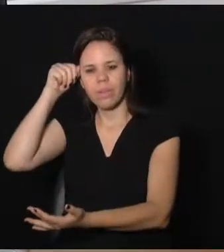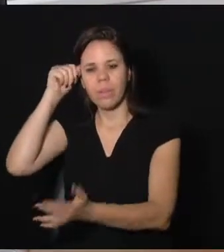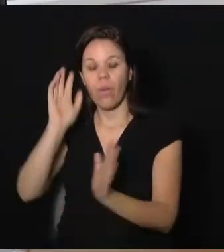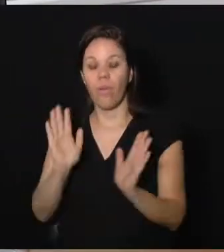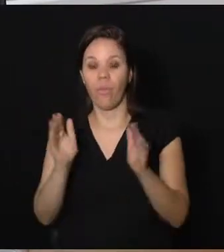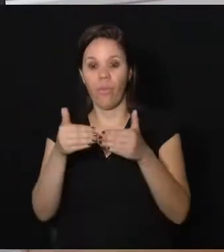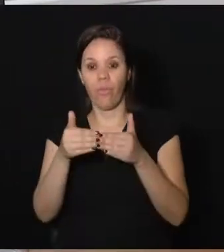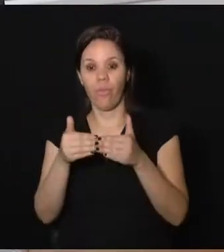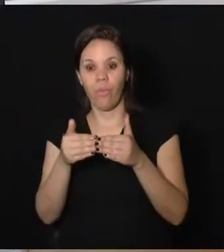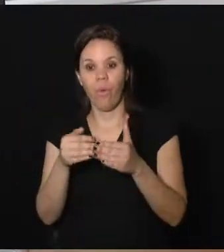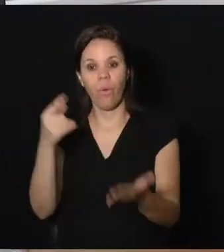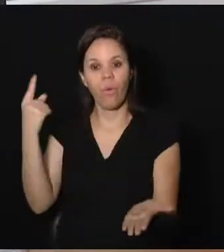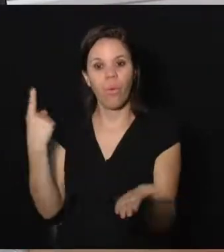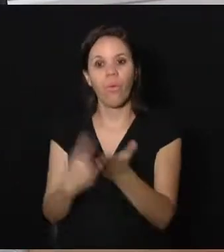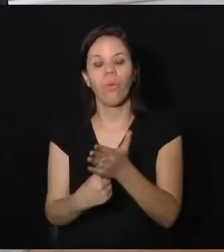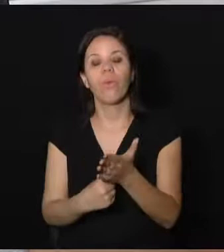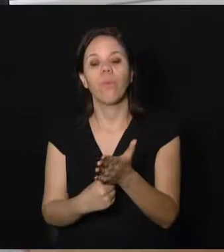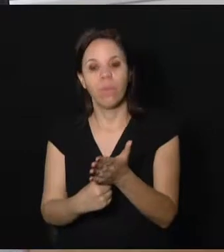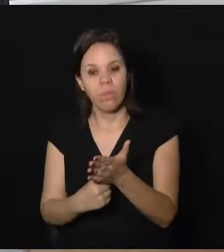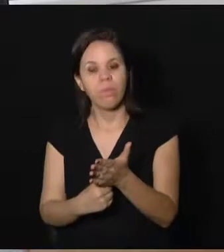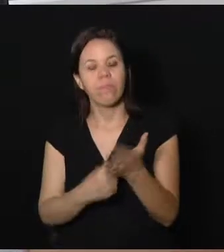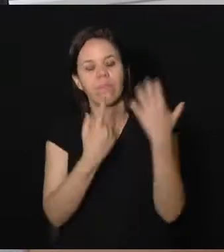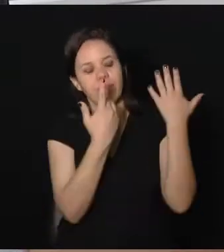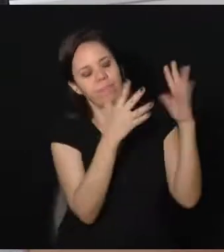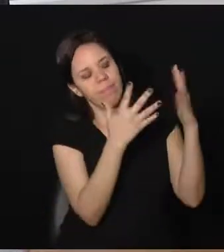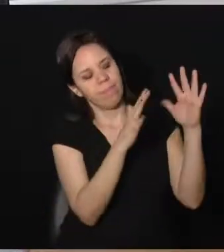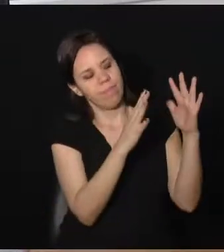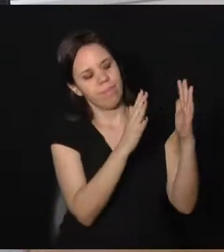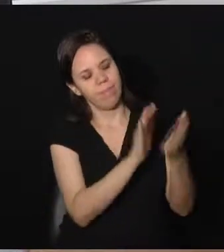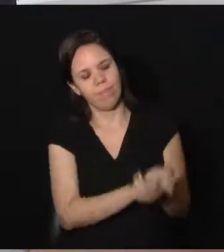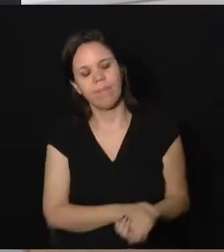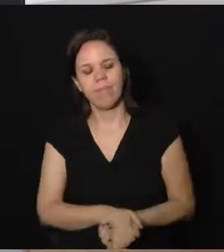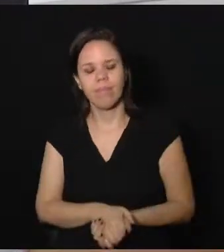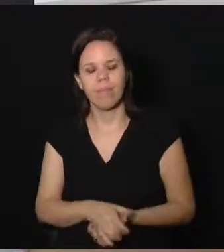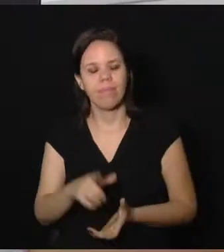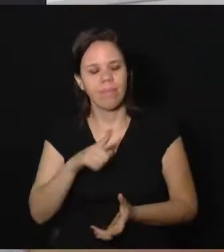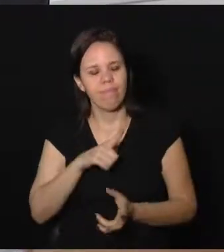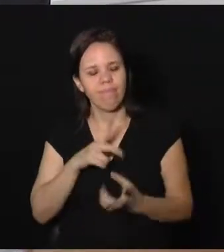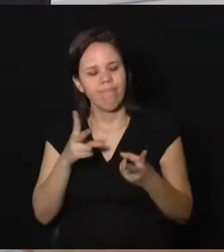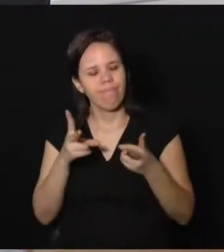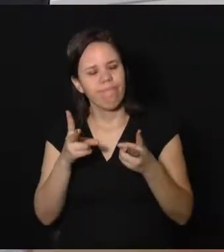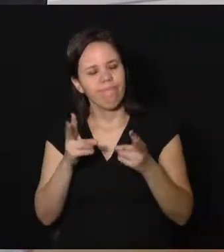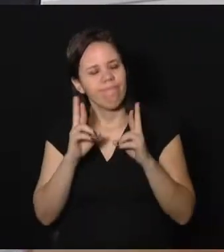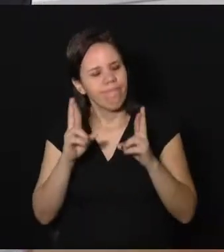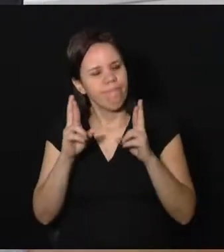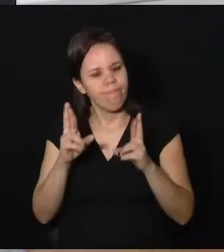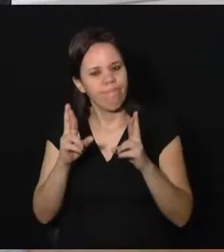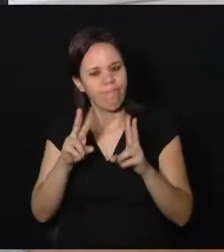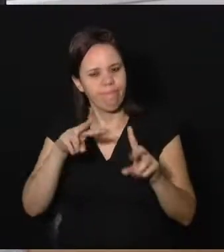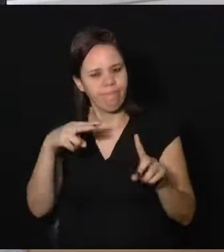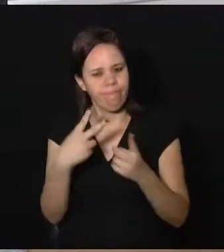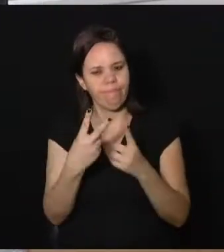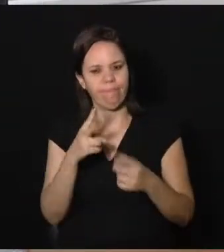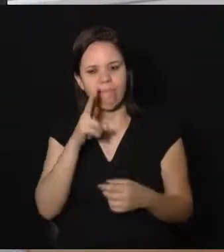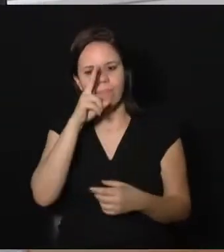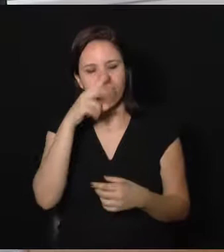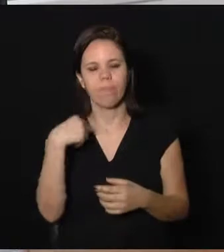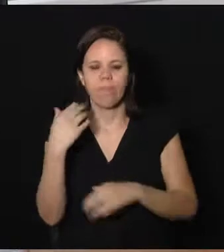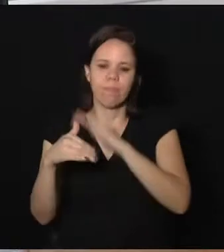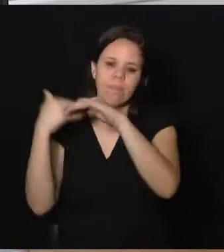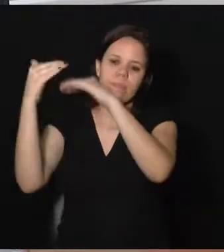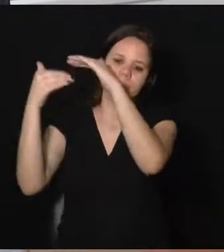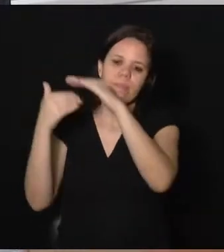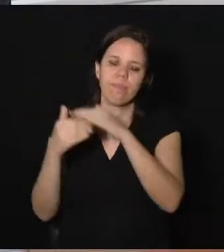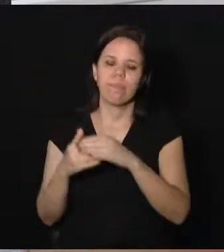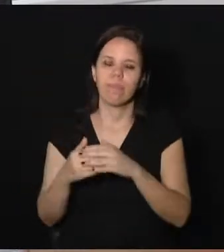é que esse acordo ele foi celebrado. Ele tem uma expectativa muito forte, né, de desenvolvimento para